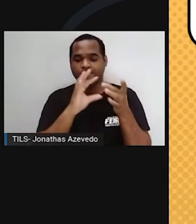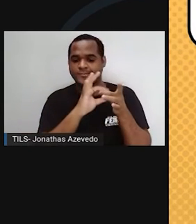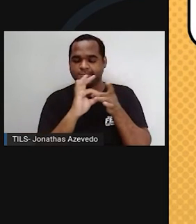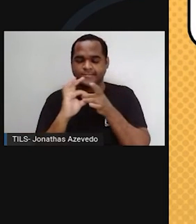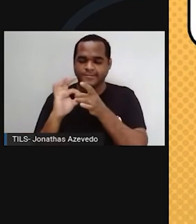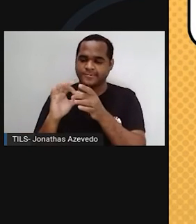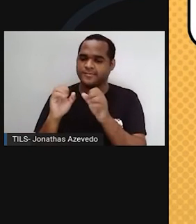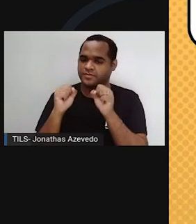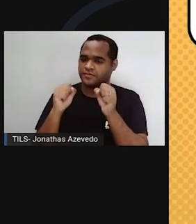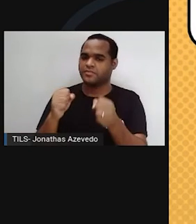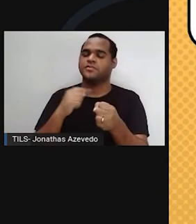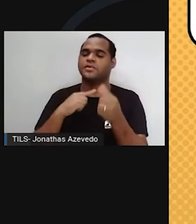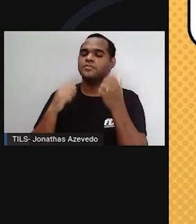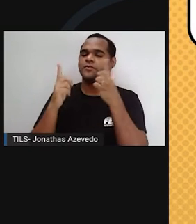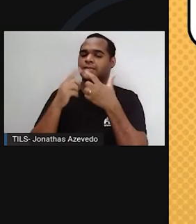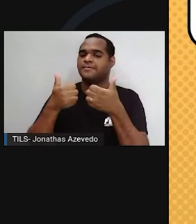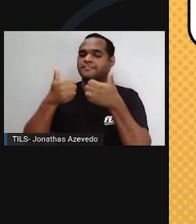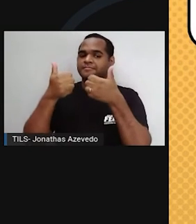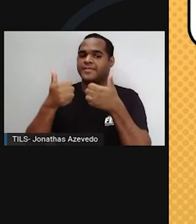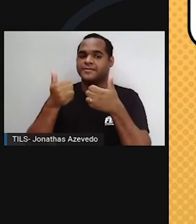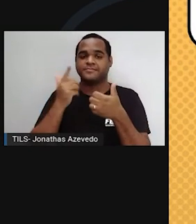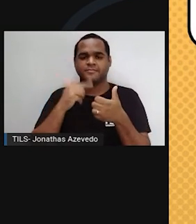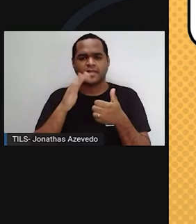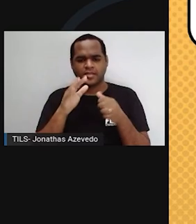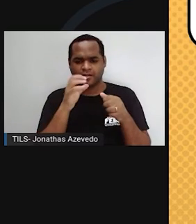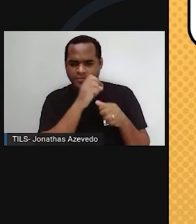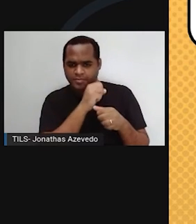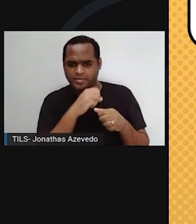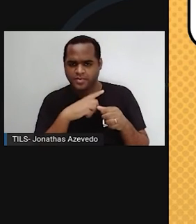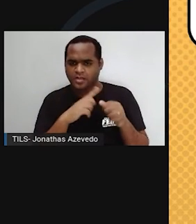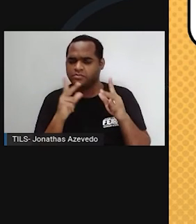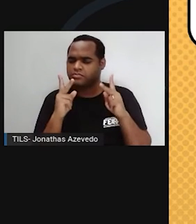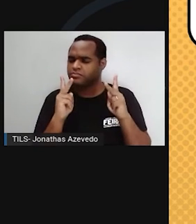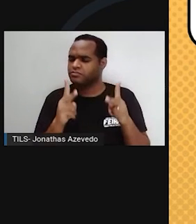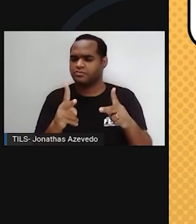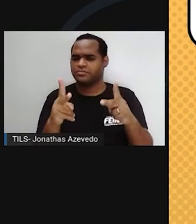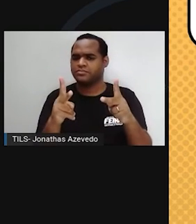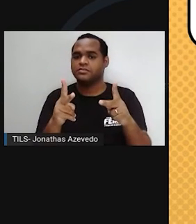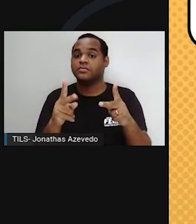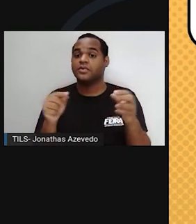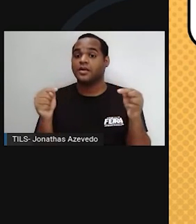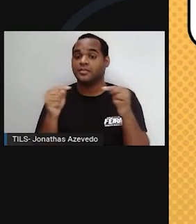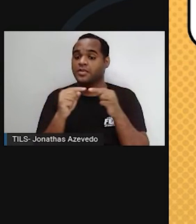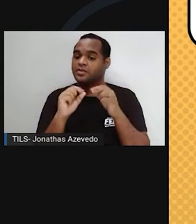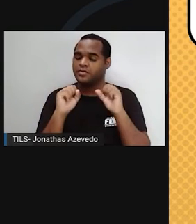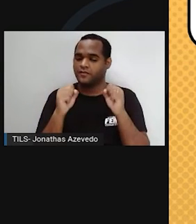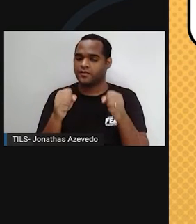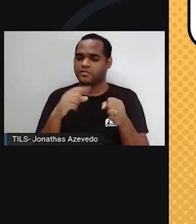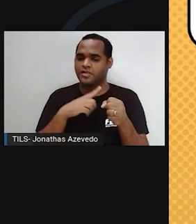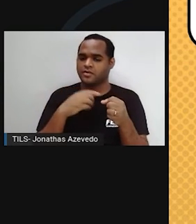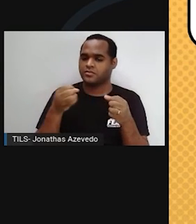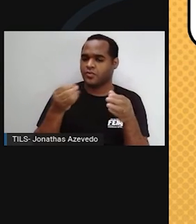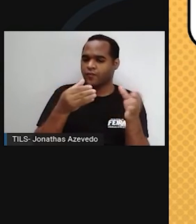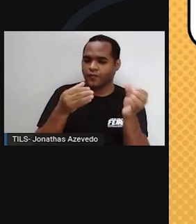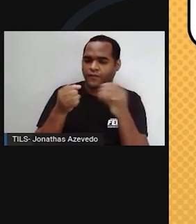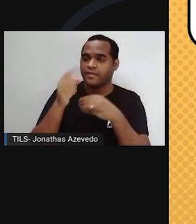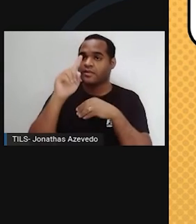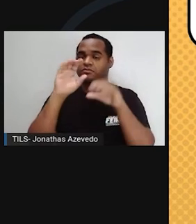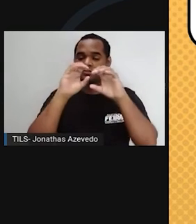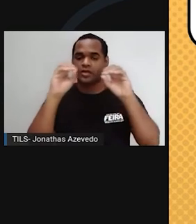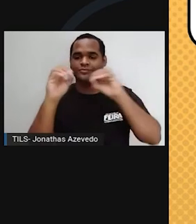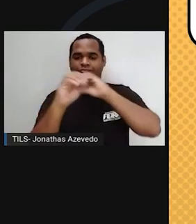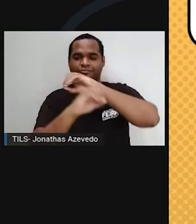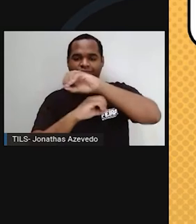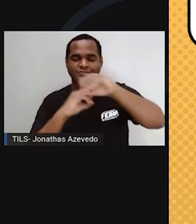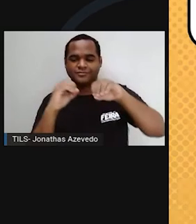Mas a corrida espacial não acabou. Os esforços continuam para alcançar novas conquistas no espaço. Quem